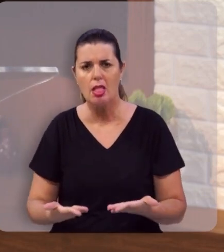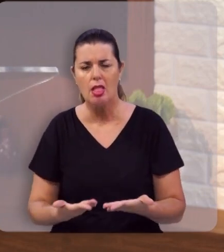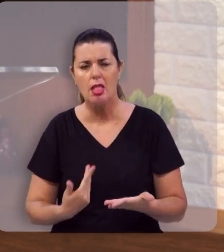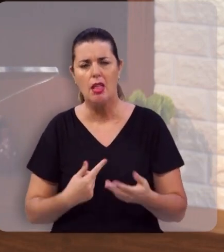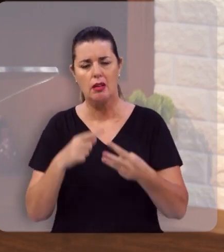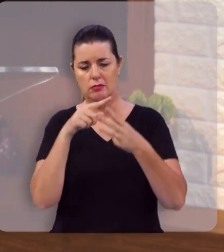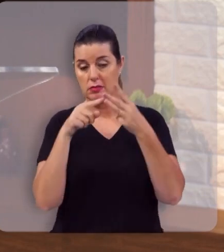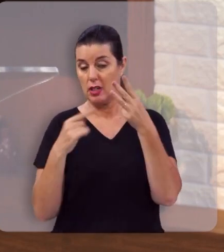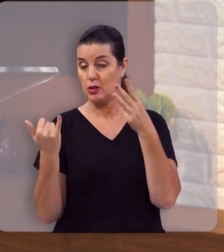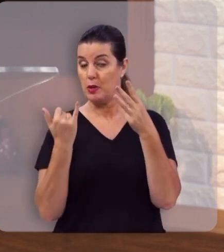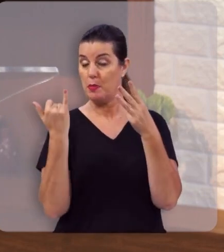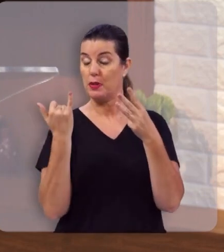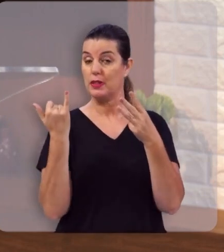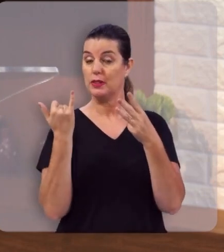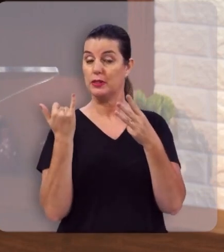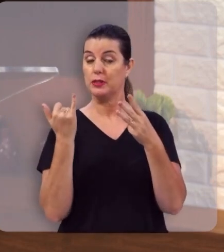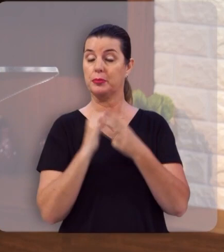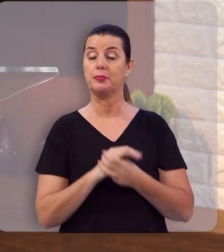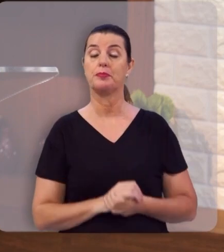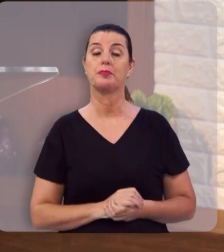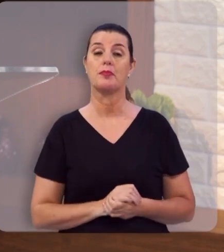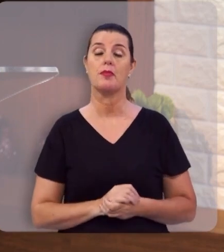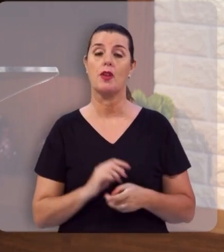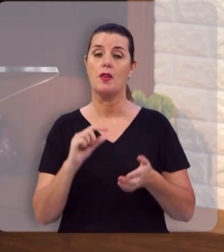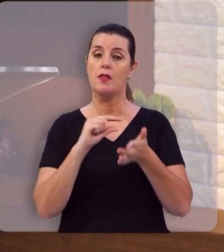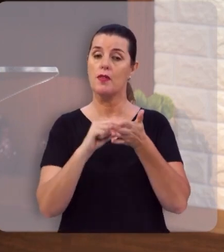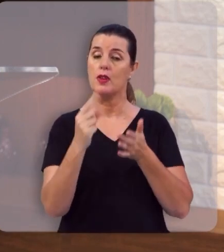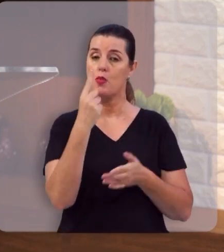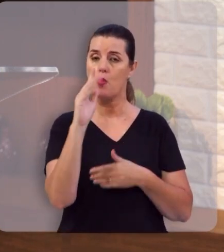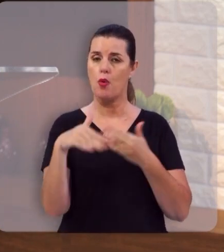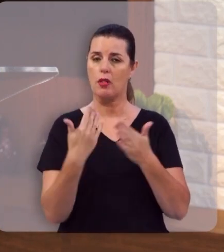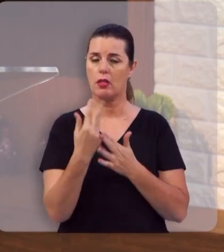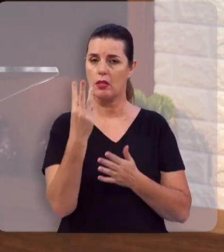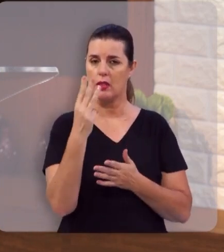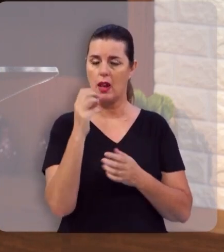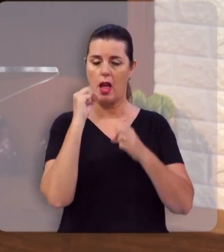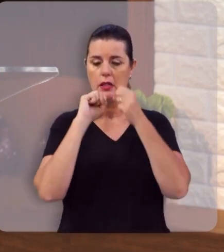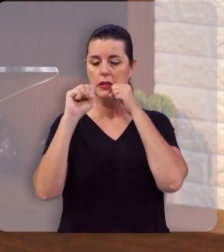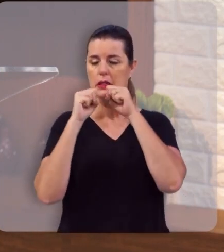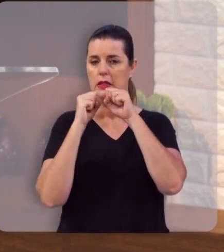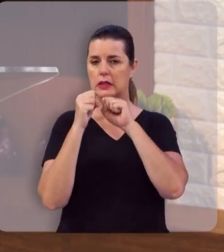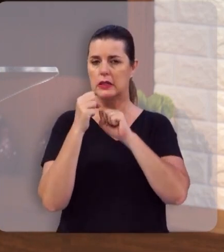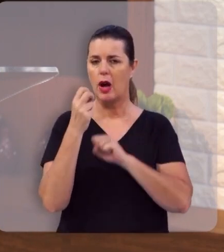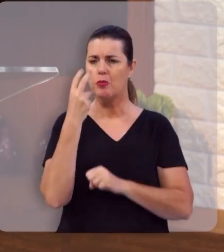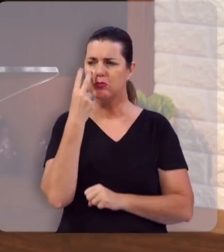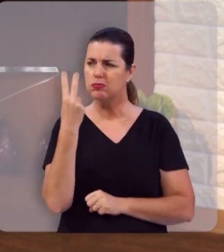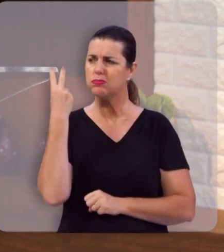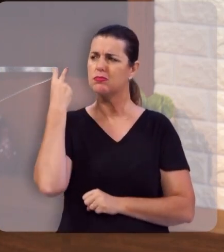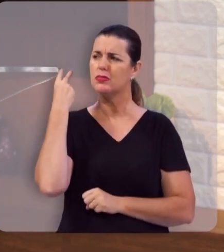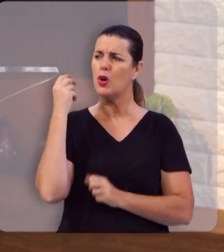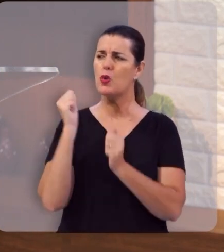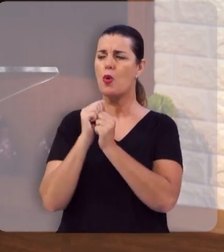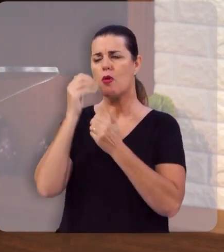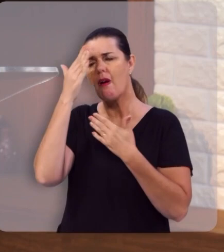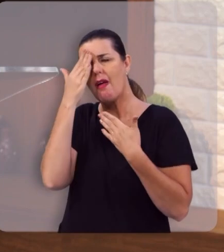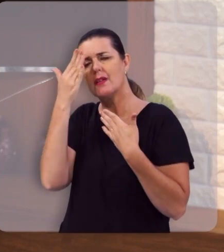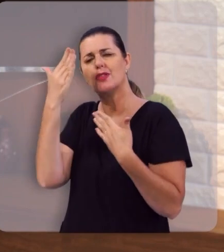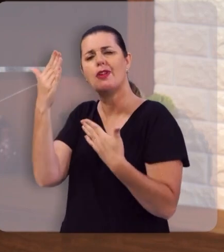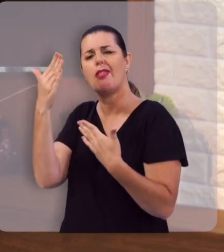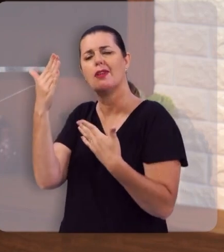3 coisas importantes. Nos versos 1 a 3, o salmista está olhando para o passado com